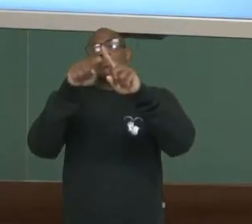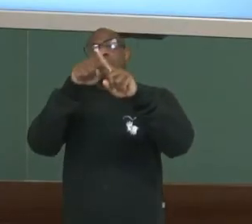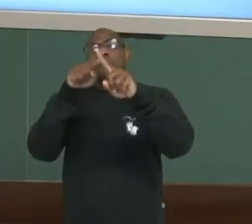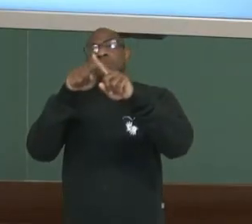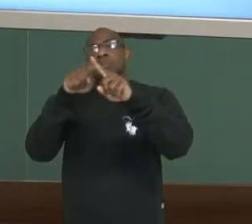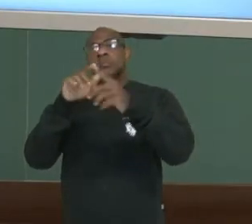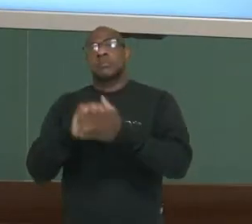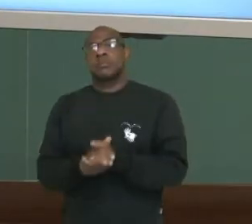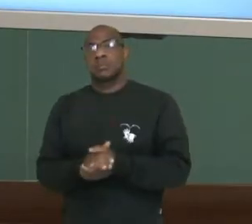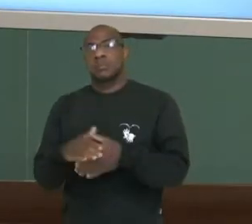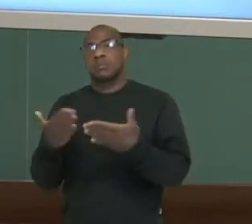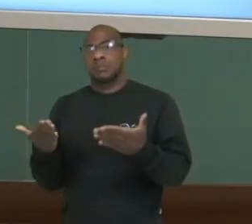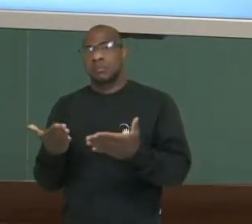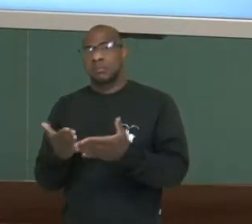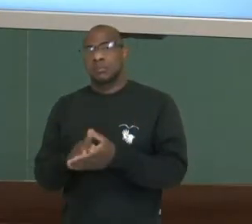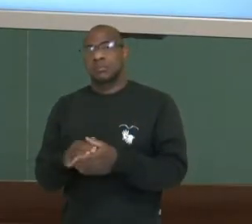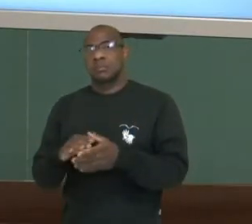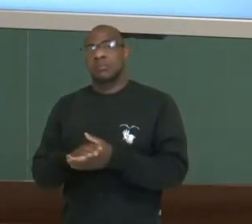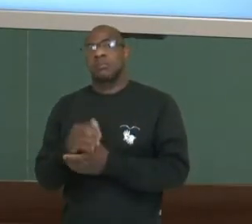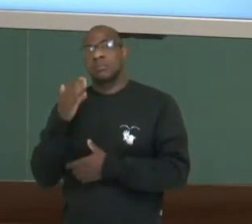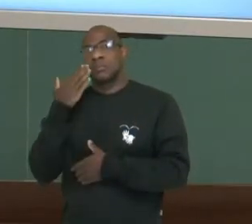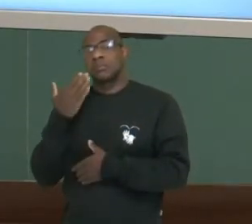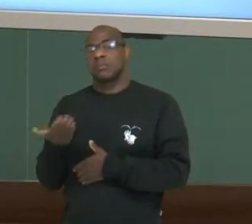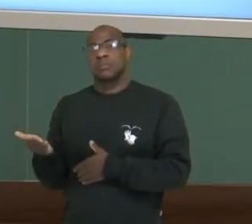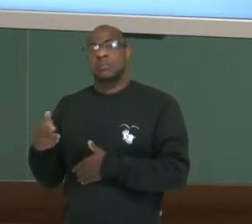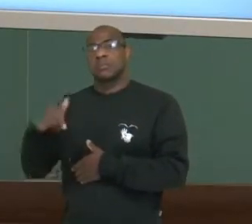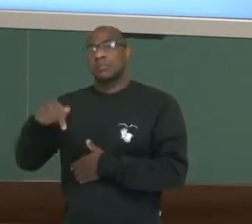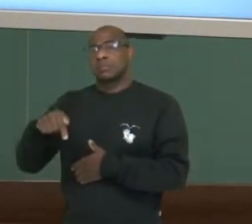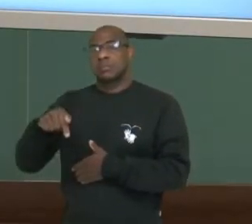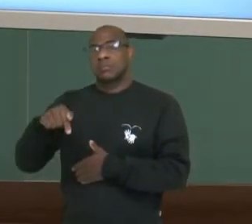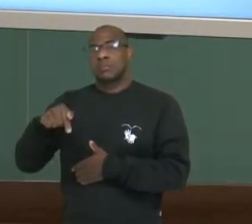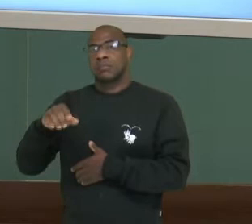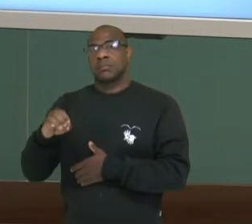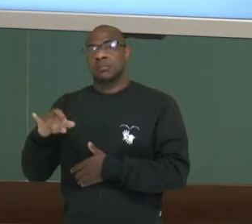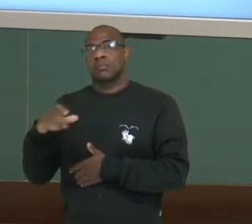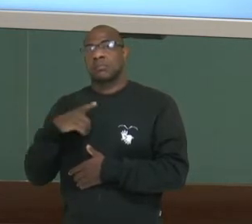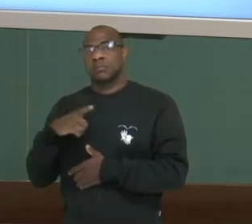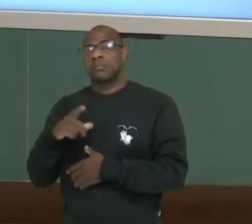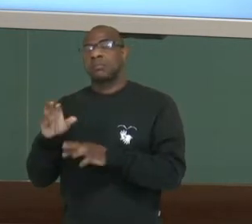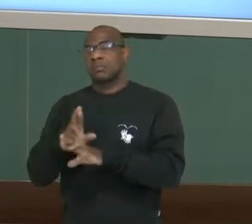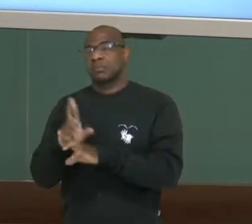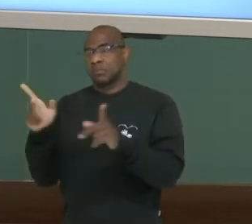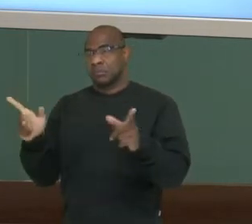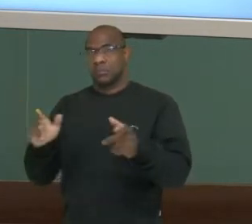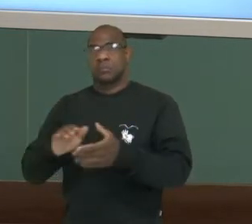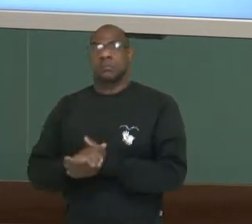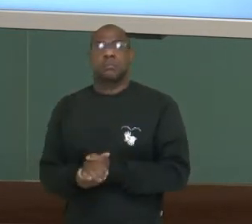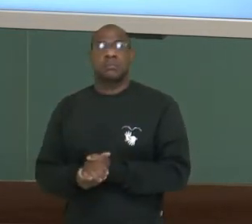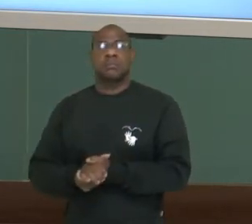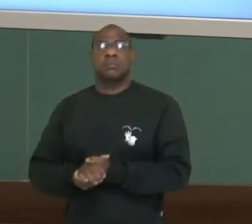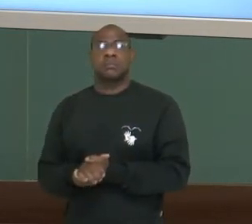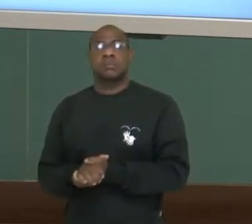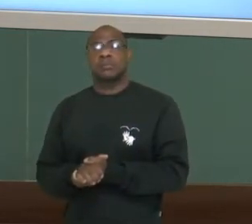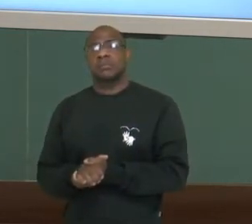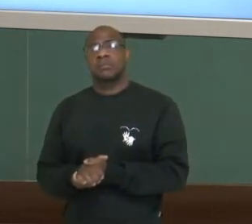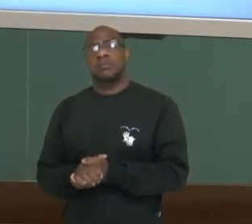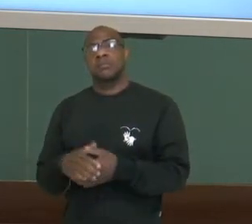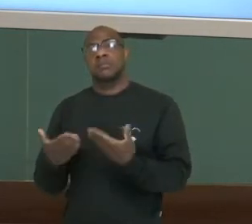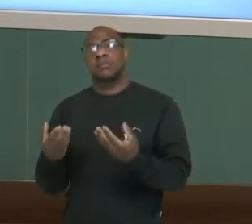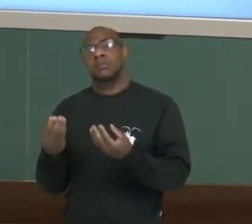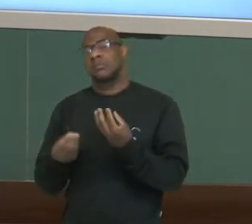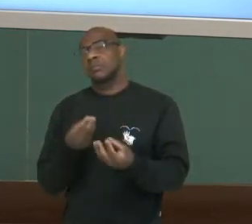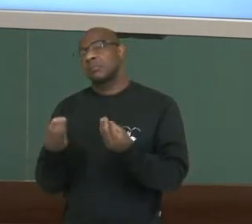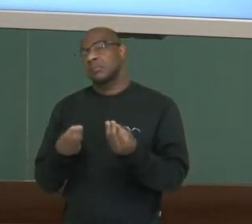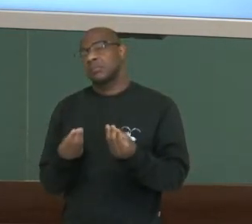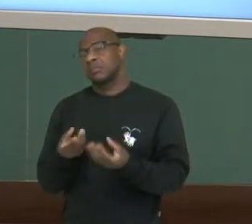ali. Então, os coeficientes angulares da reta S e da reta R são diferentes por elas serem concorrentes. Mas como é que a